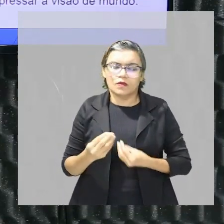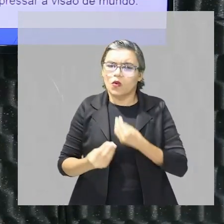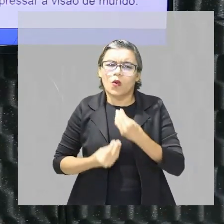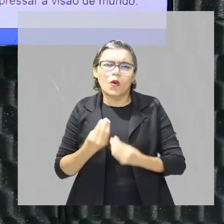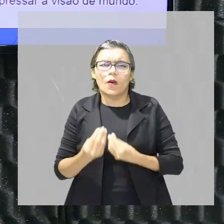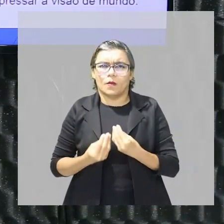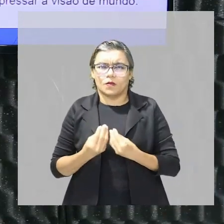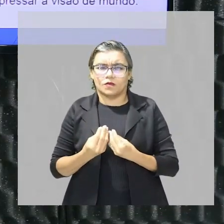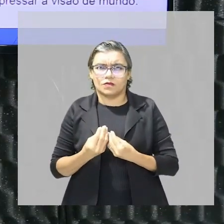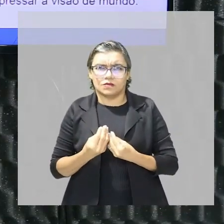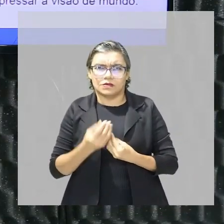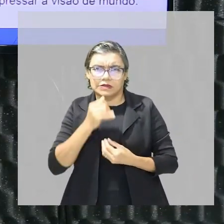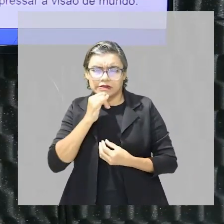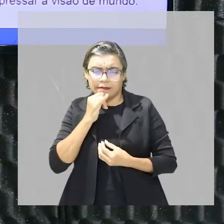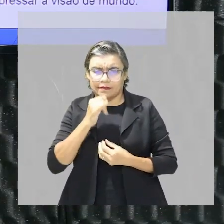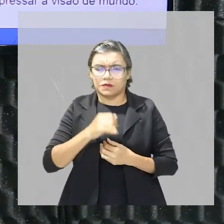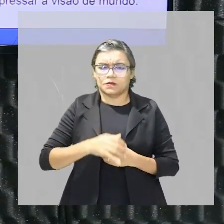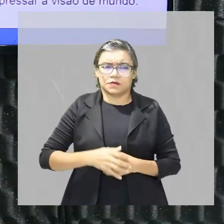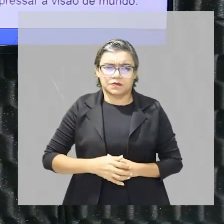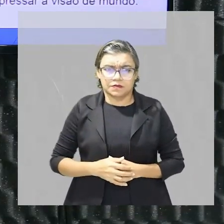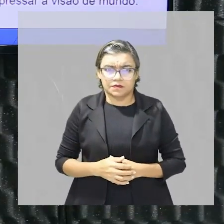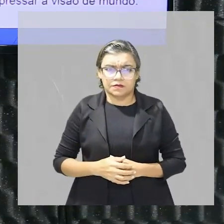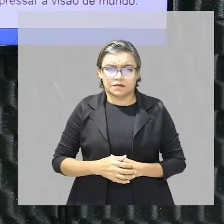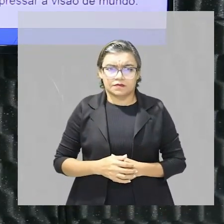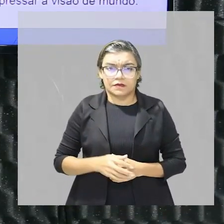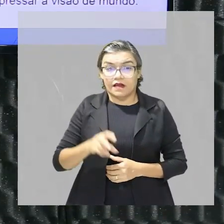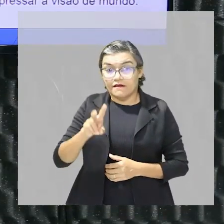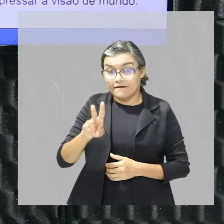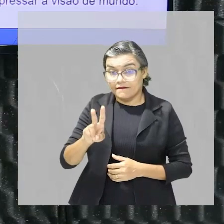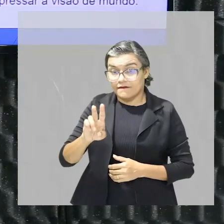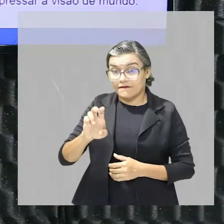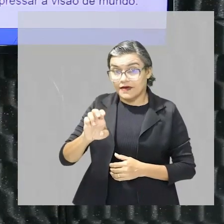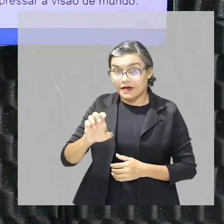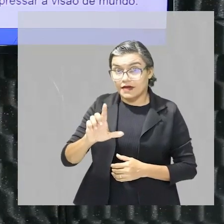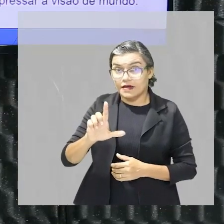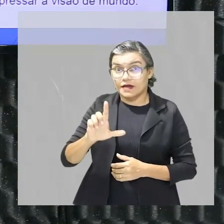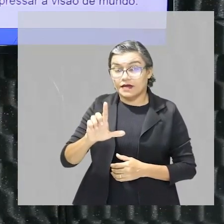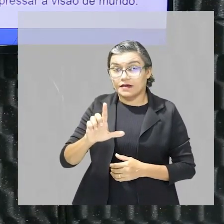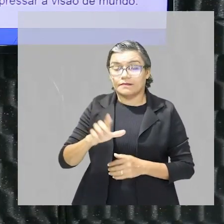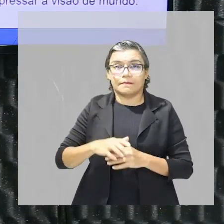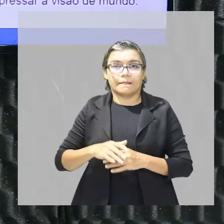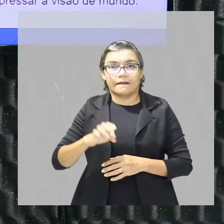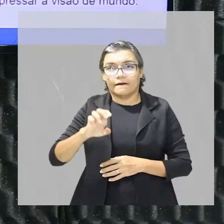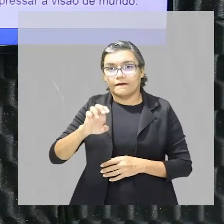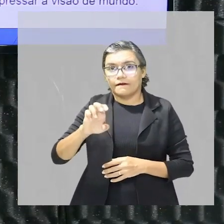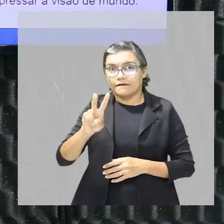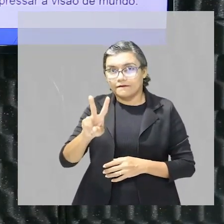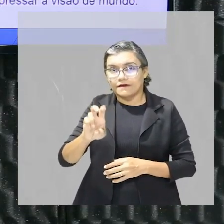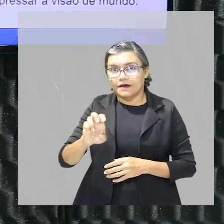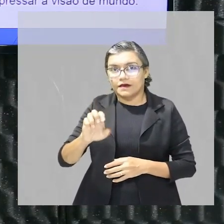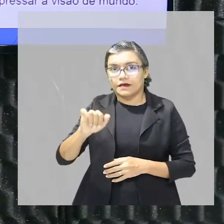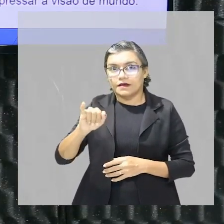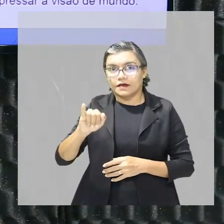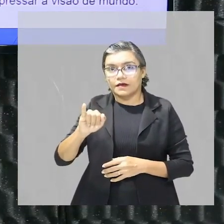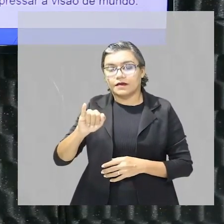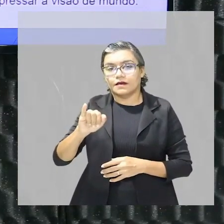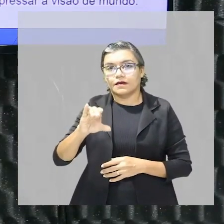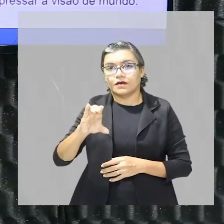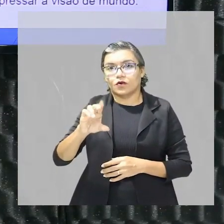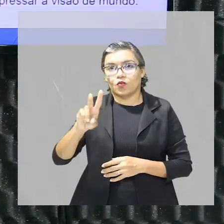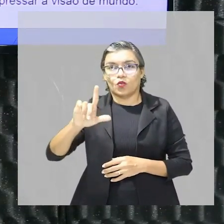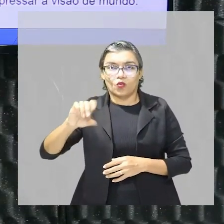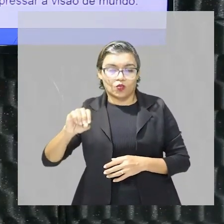que vai aqui carregar veículo né da arte poética tá juntamente com a ciência